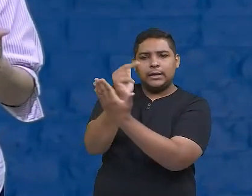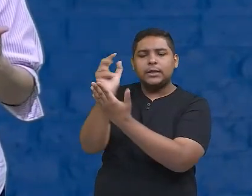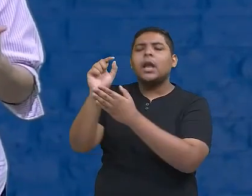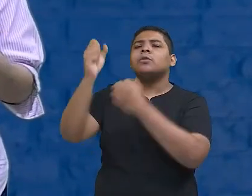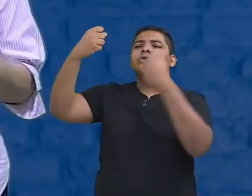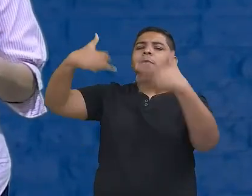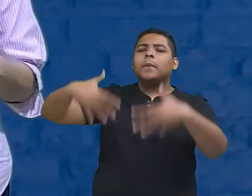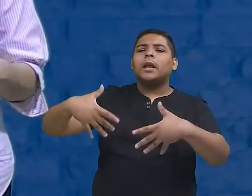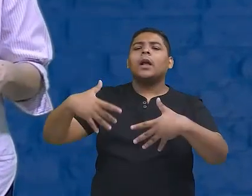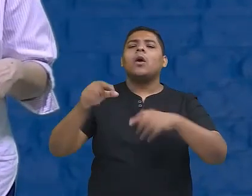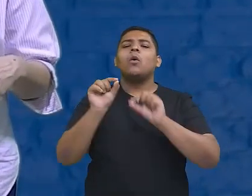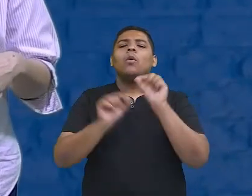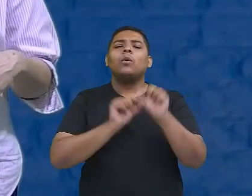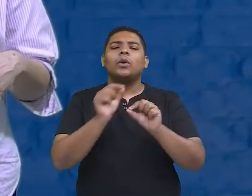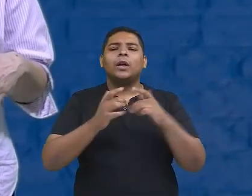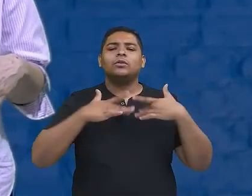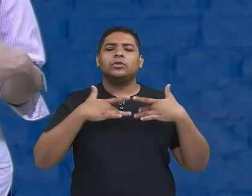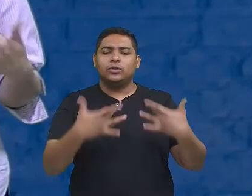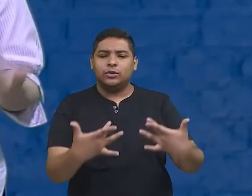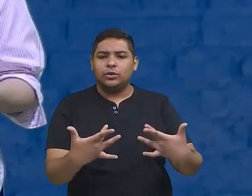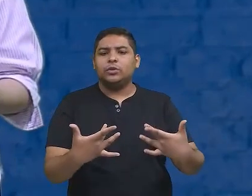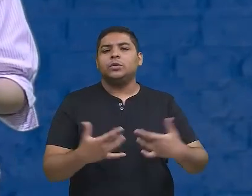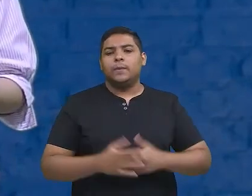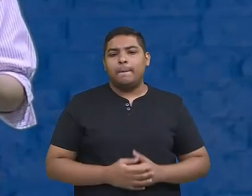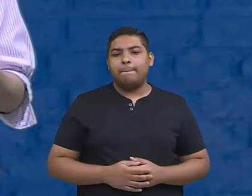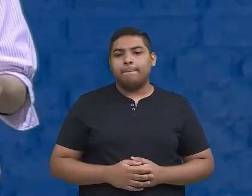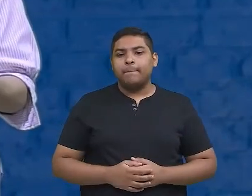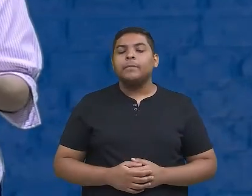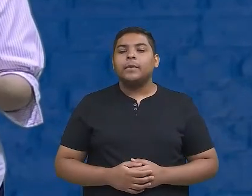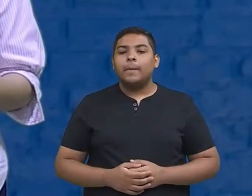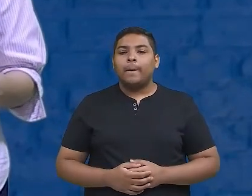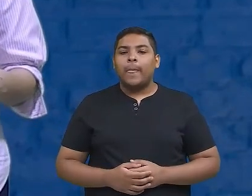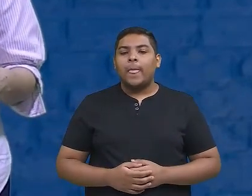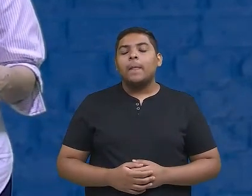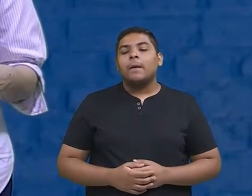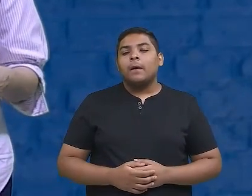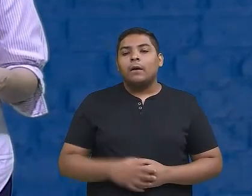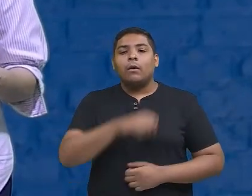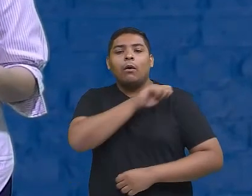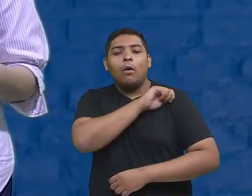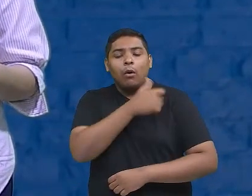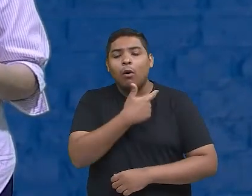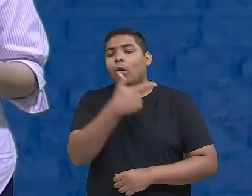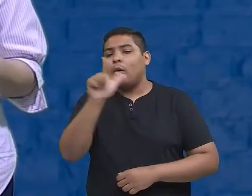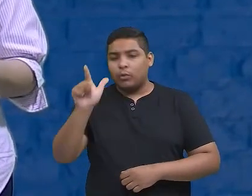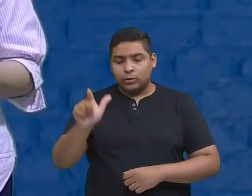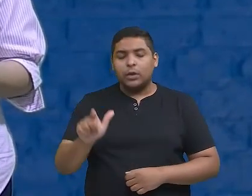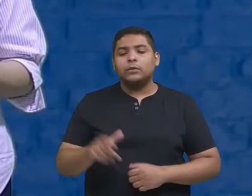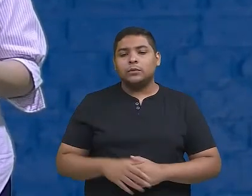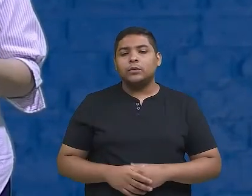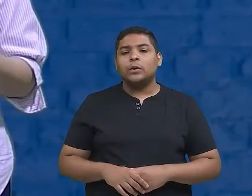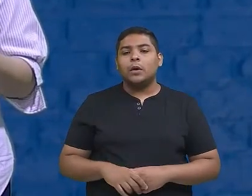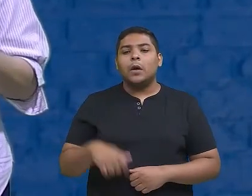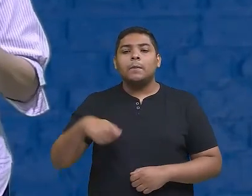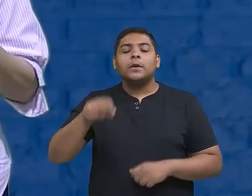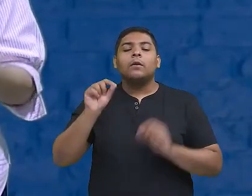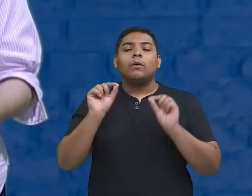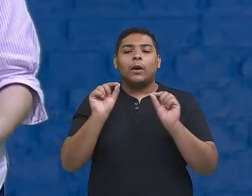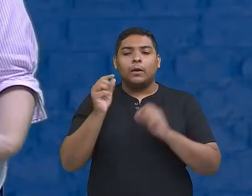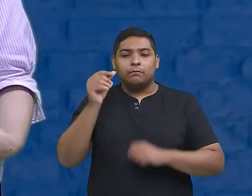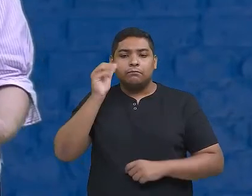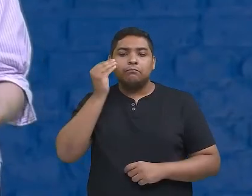gentil, ok? Os alunos mais velhos, eles podem verificar a situação de fazer